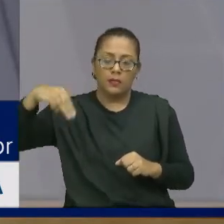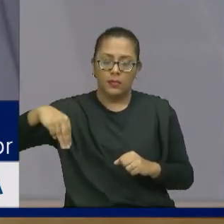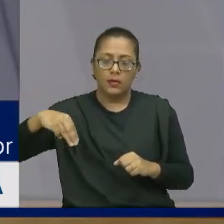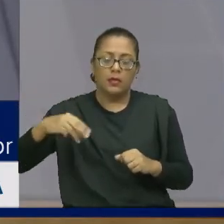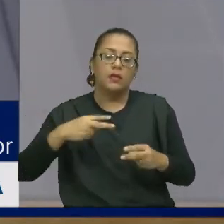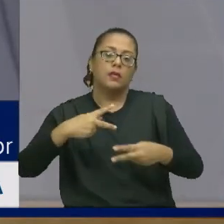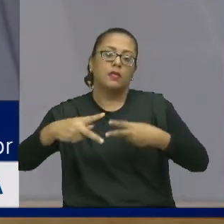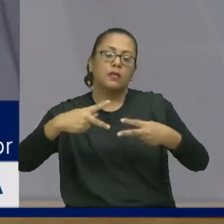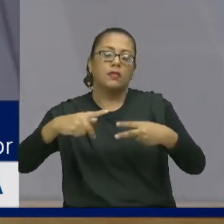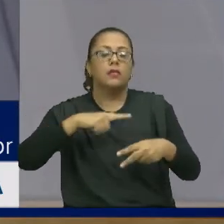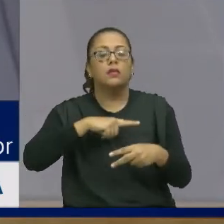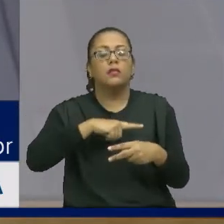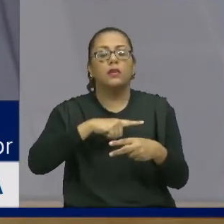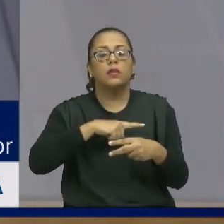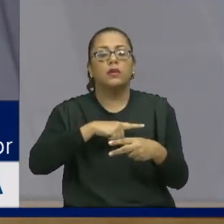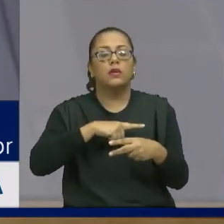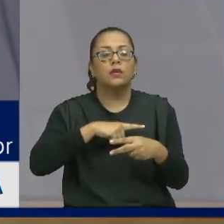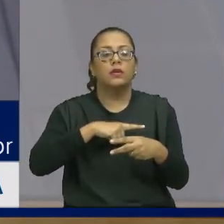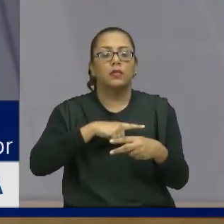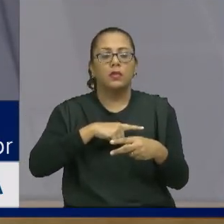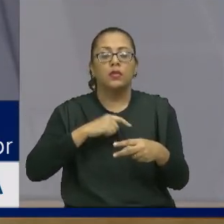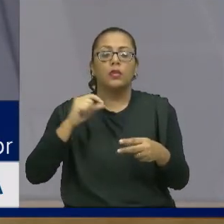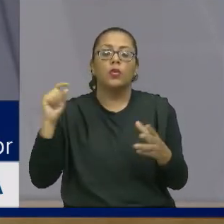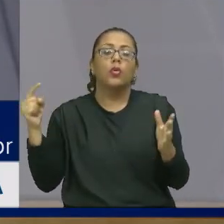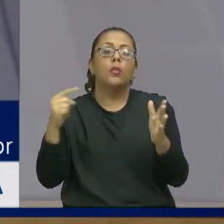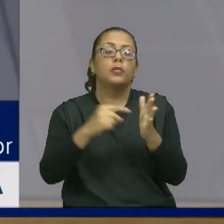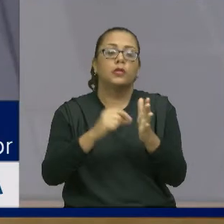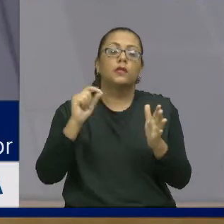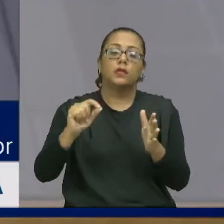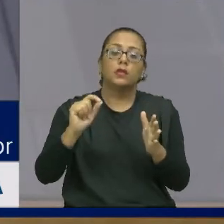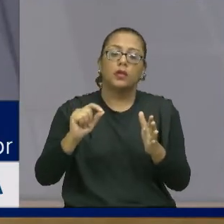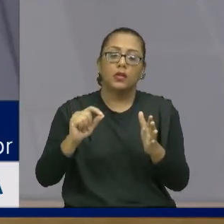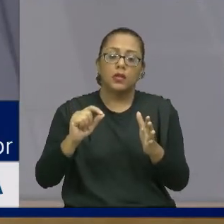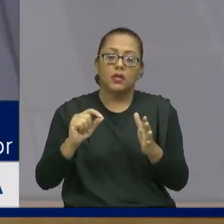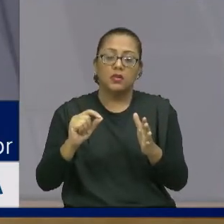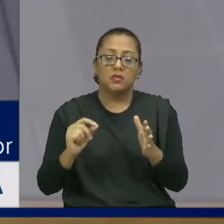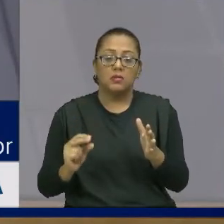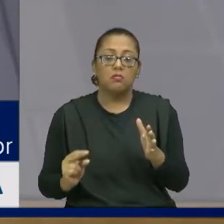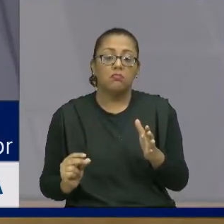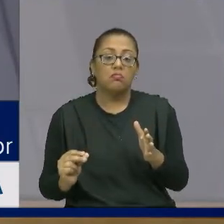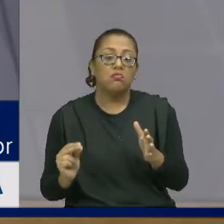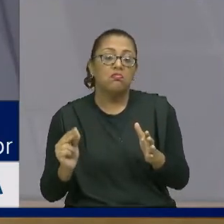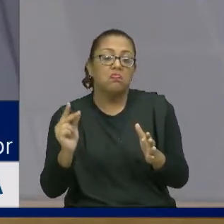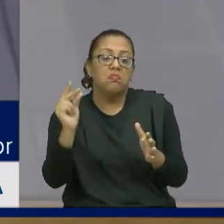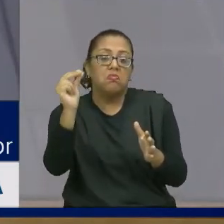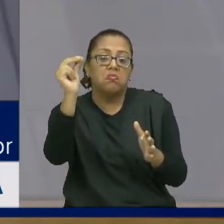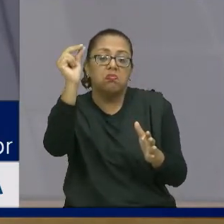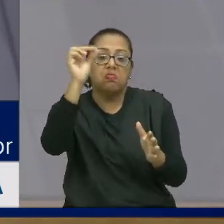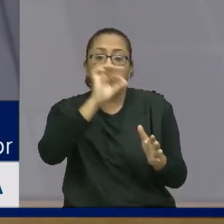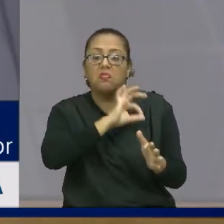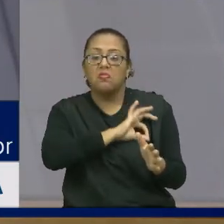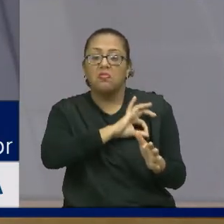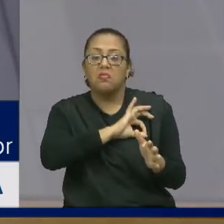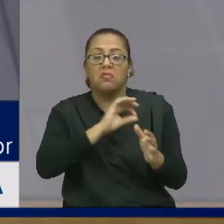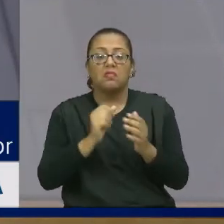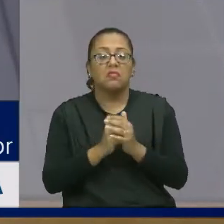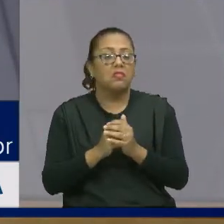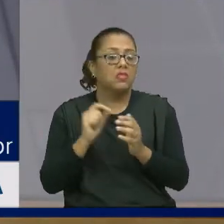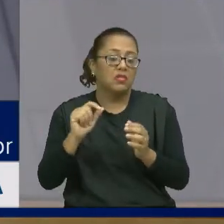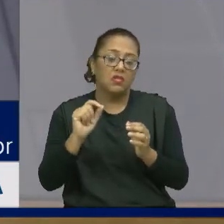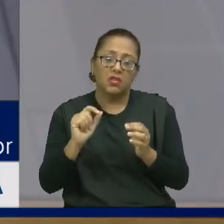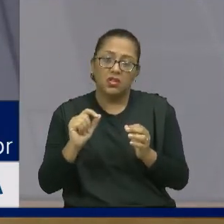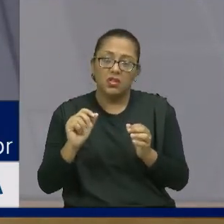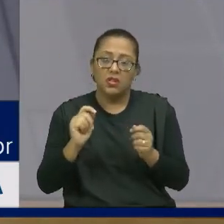Campos têm a intenção de aumentar o vencimento dos procuradores ou fiscais